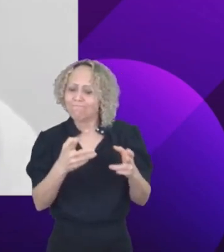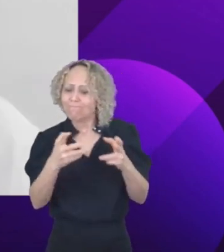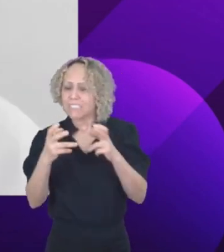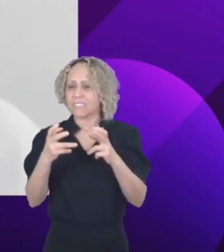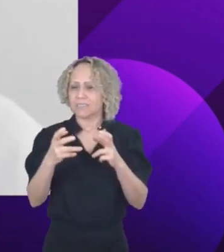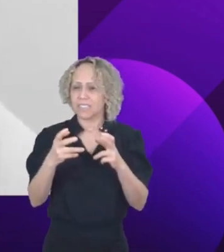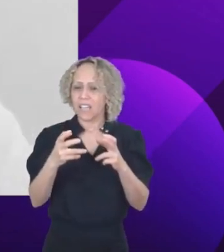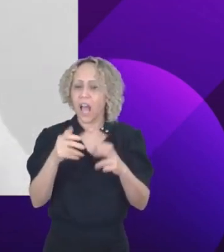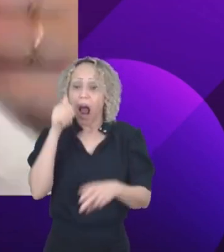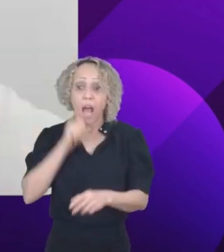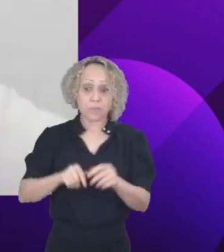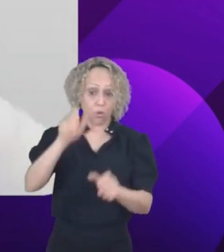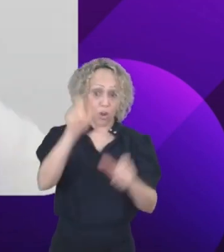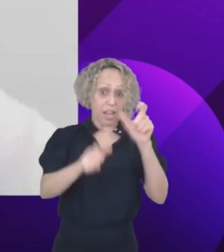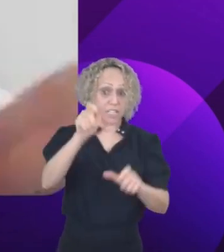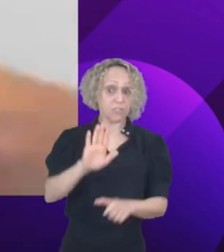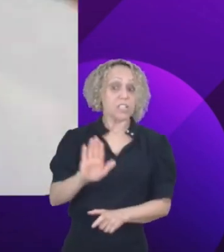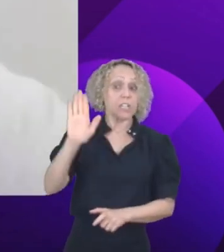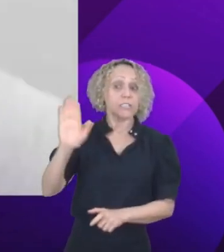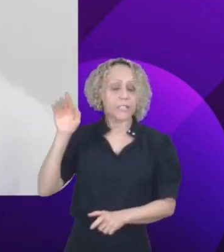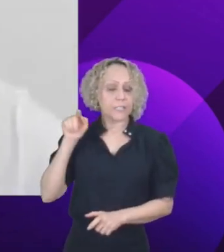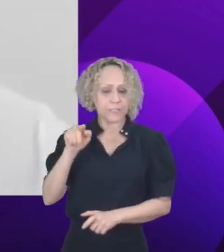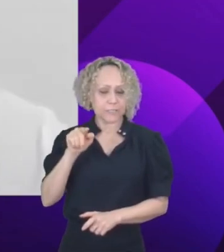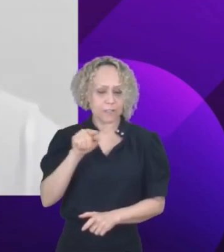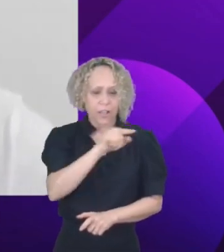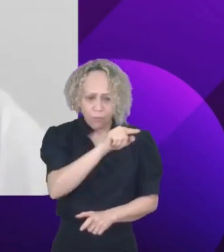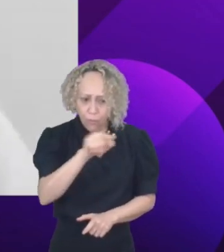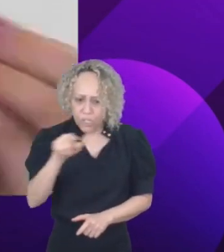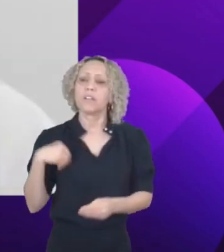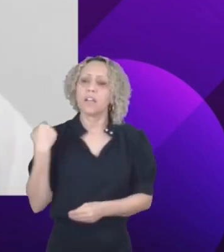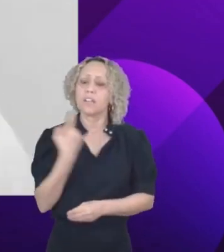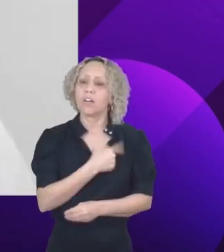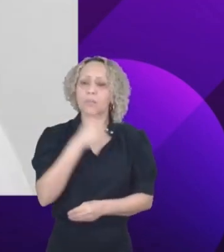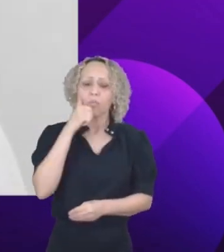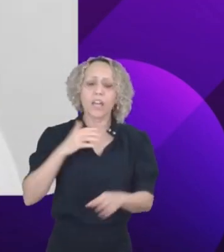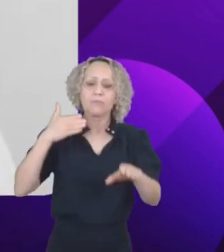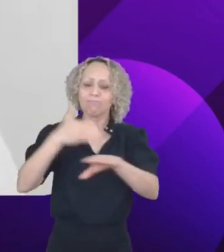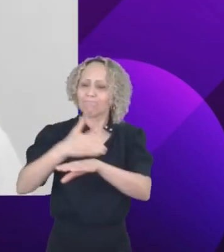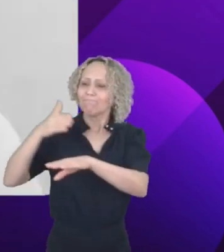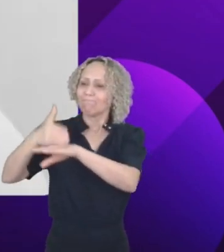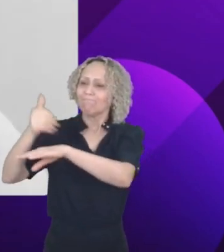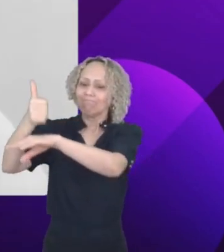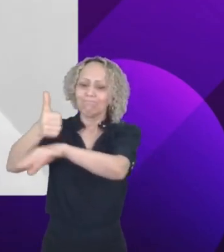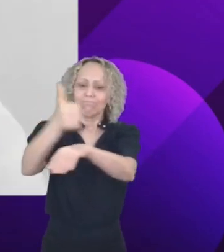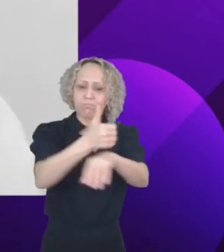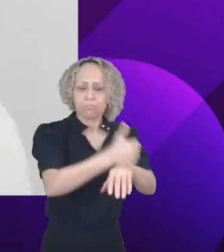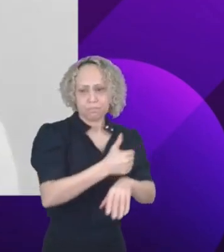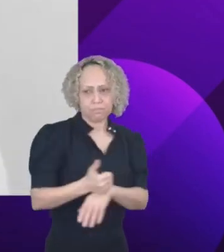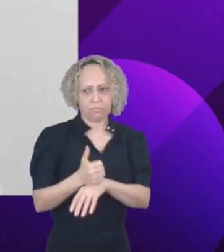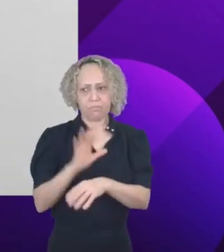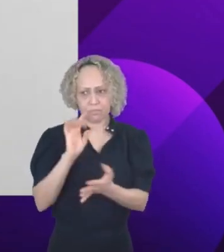se candidatando? Porque serão elas que levarão as nossas demandas. Então, a gente precisa entender